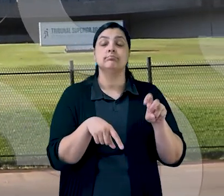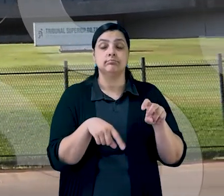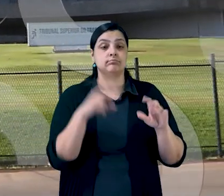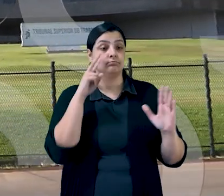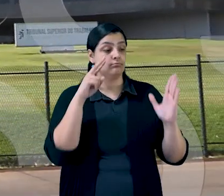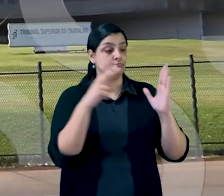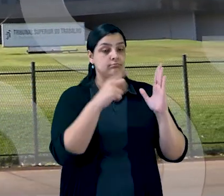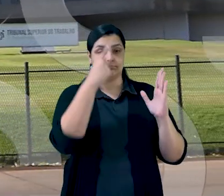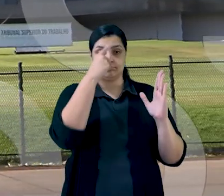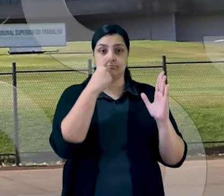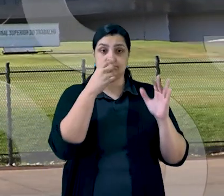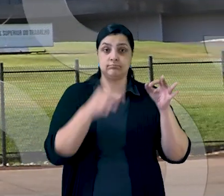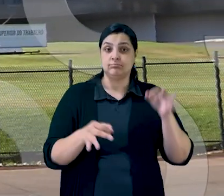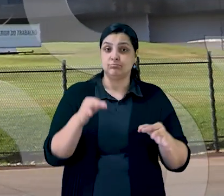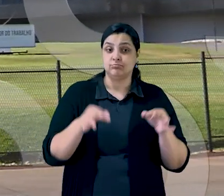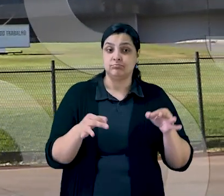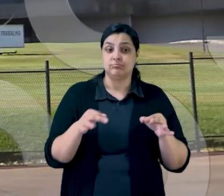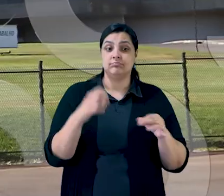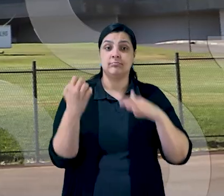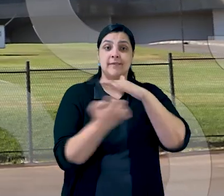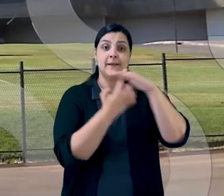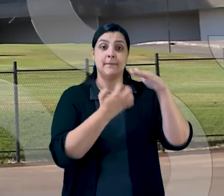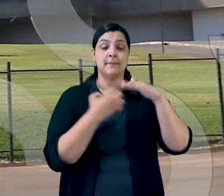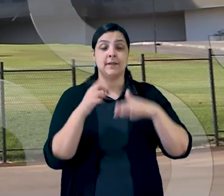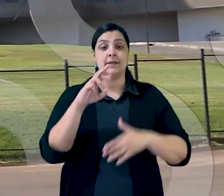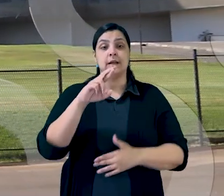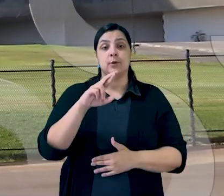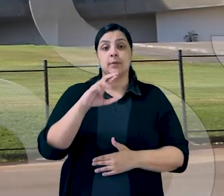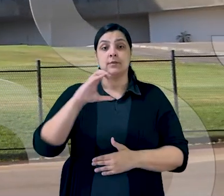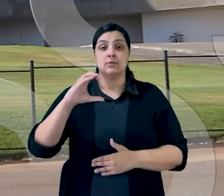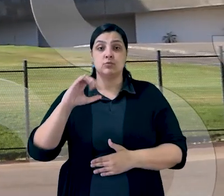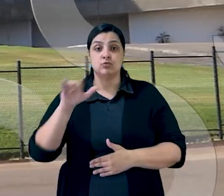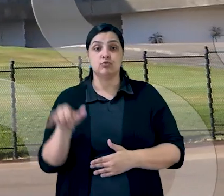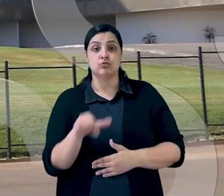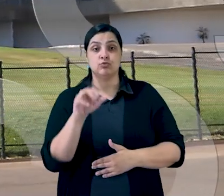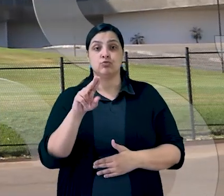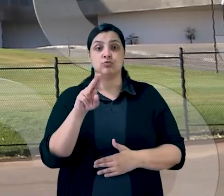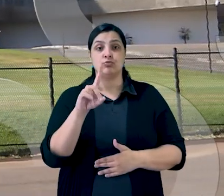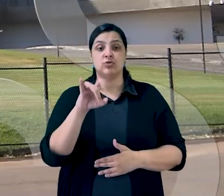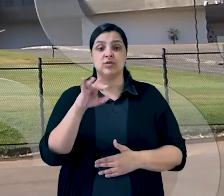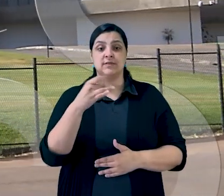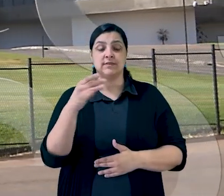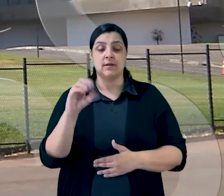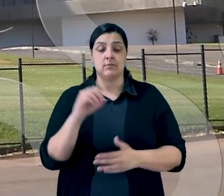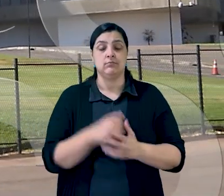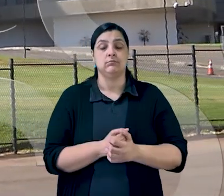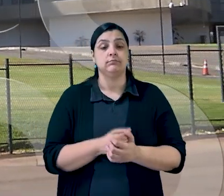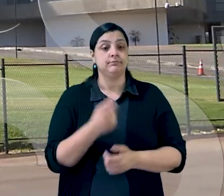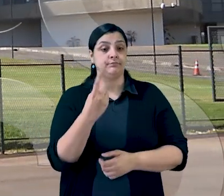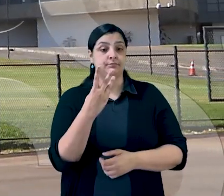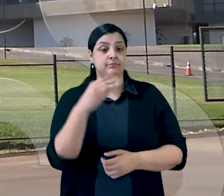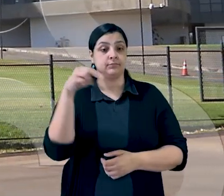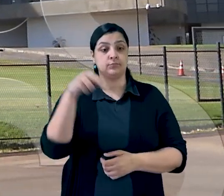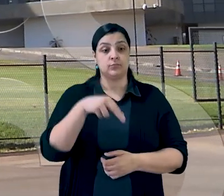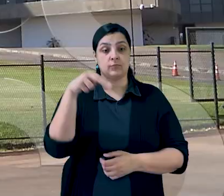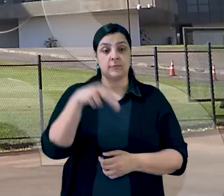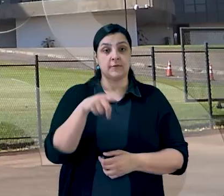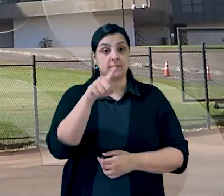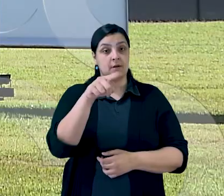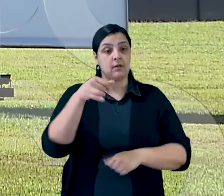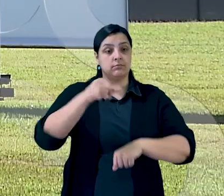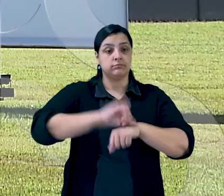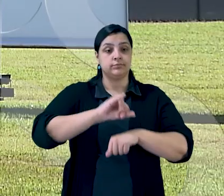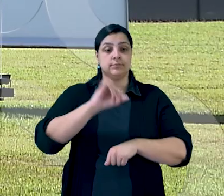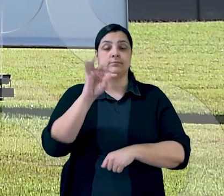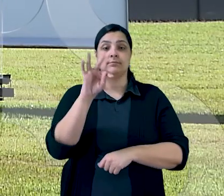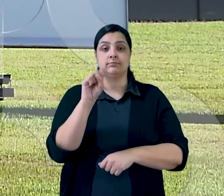a desconsideração da personalidade jurídica de empresas em recuperação judicial. O encontro vai ocorrer em 13 de novembro, na